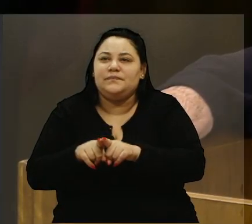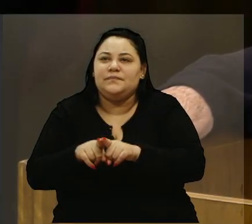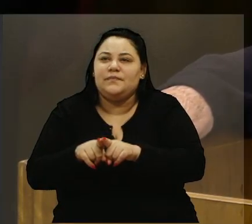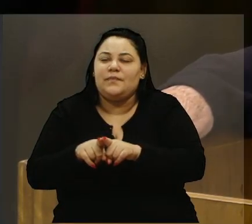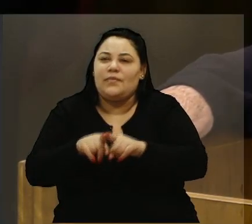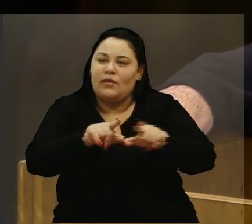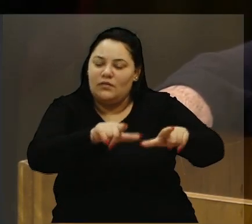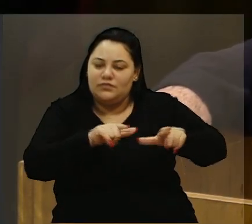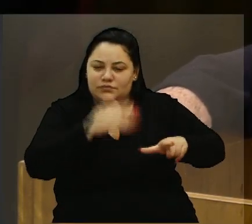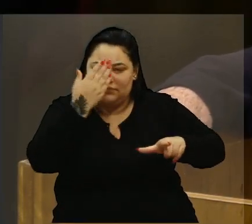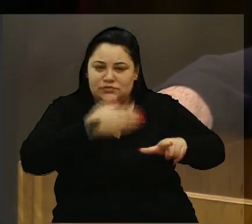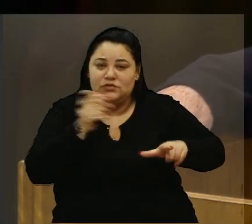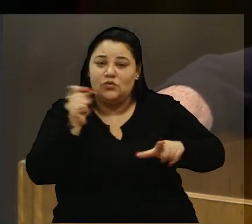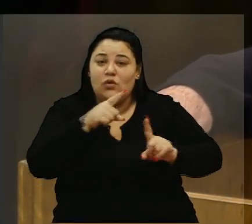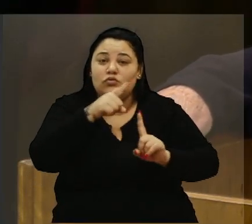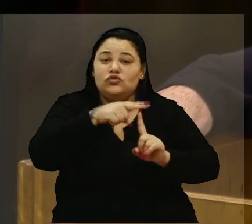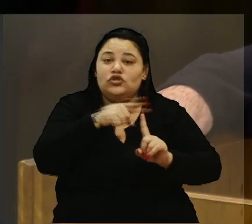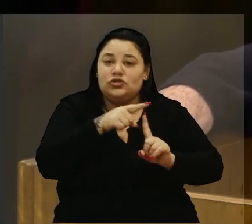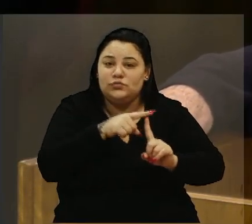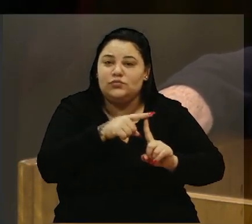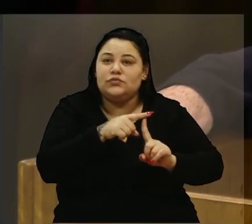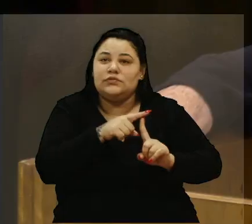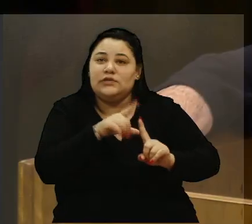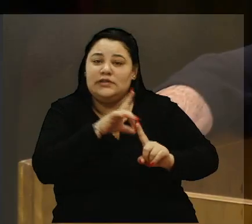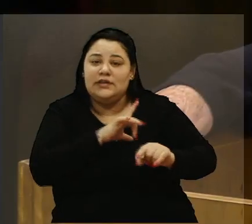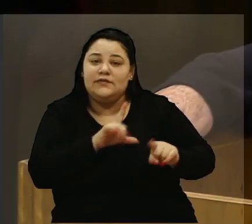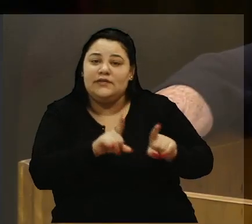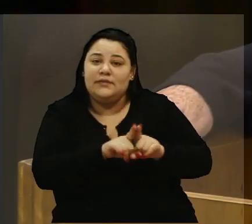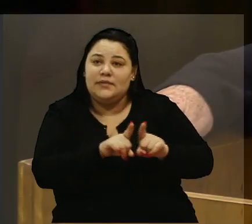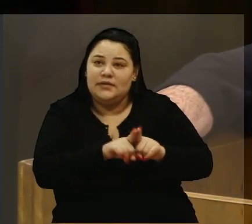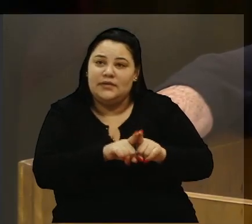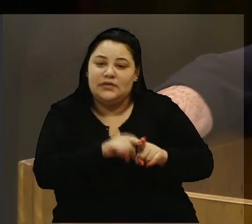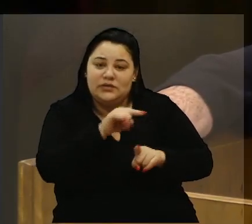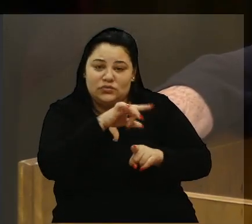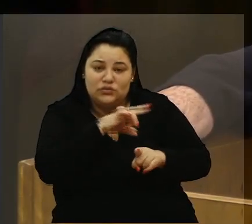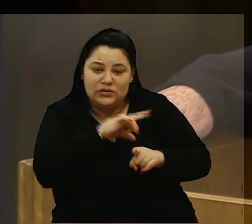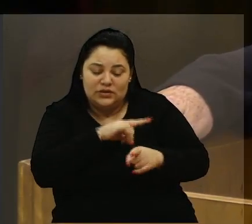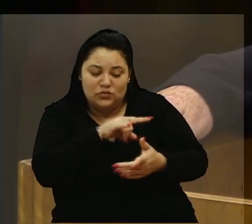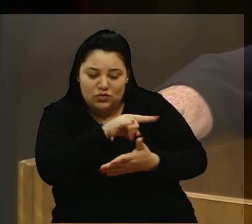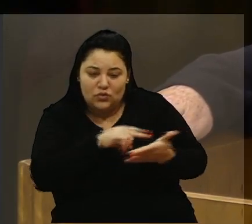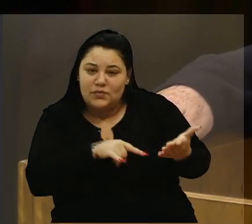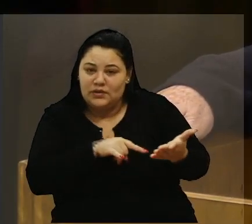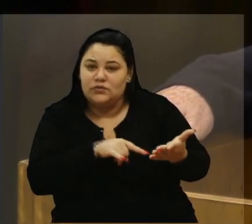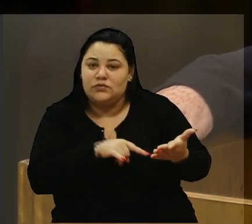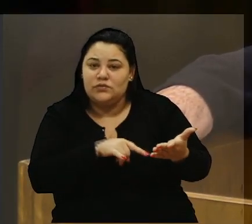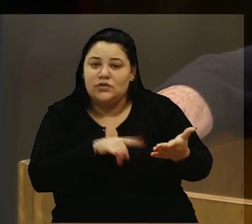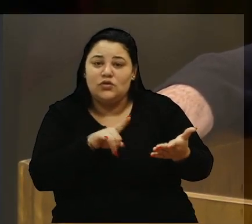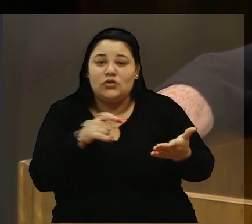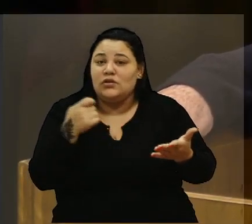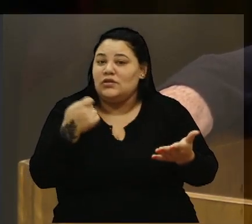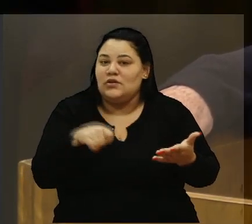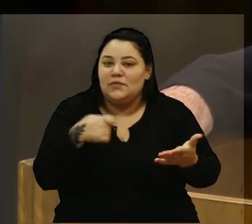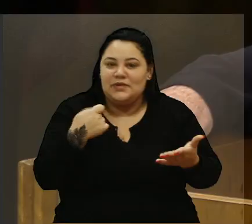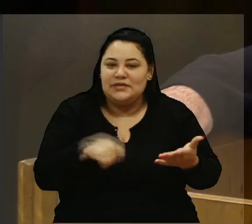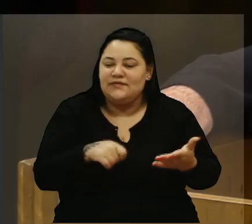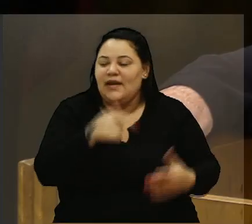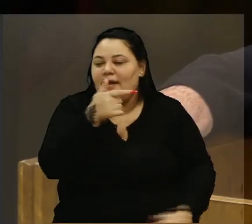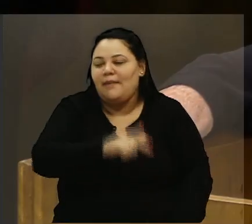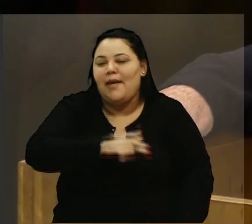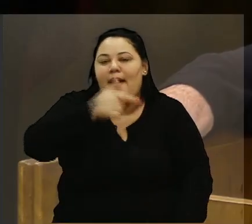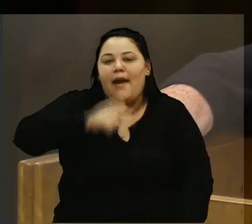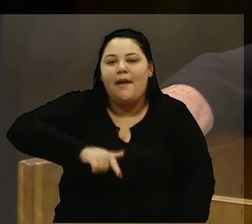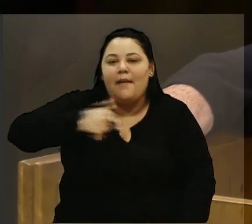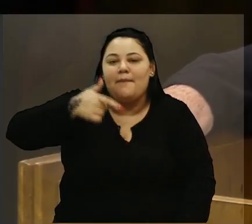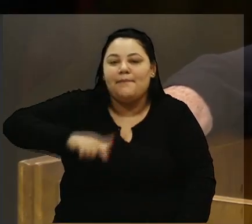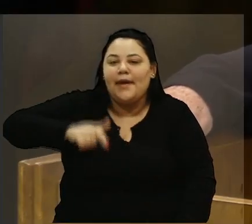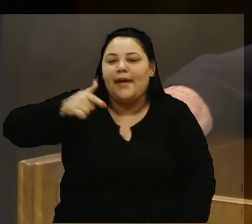receitado, que tipo de diagnóstico teve, né? Então, tu tem ali um prontuário que tu não precisa estar ficando repetindo exames, tu não precisa